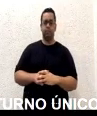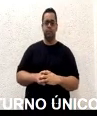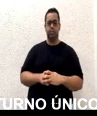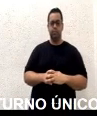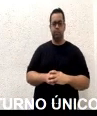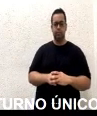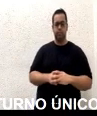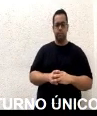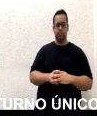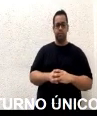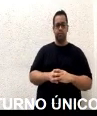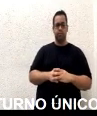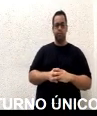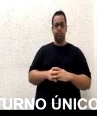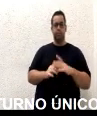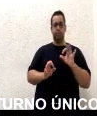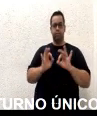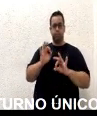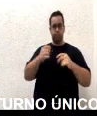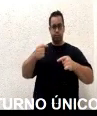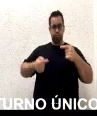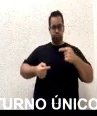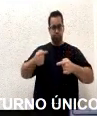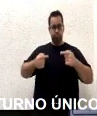O projeto continua em discussão.